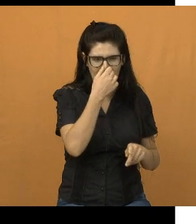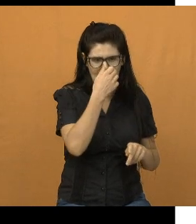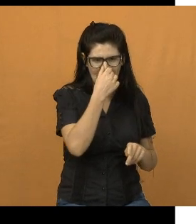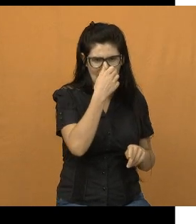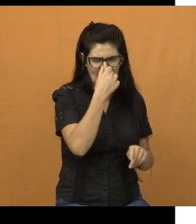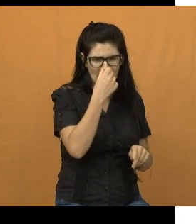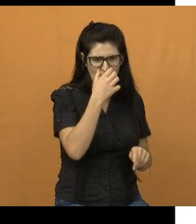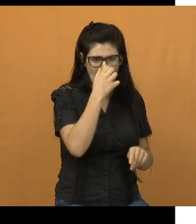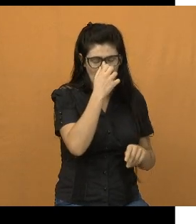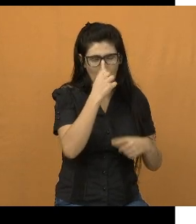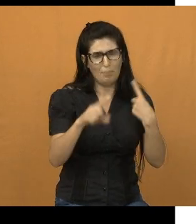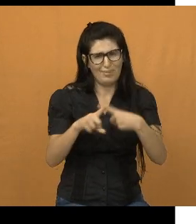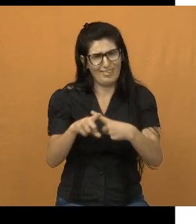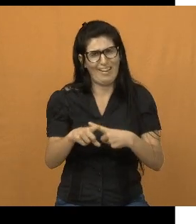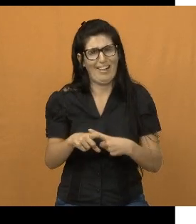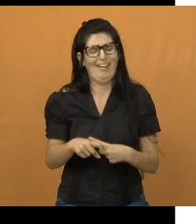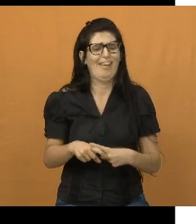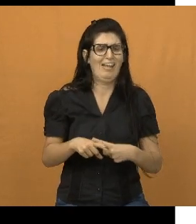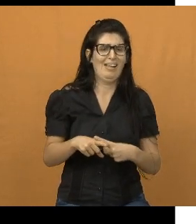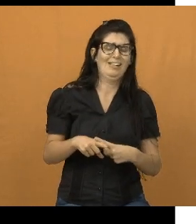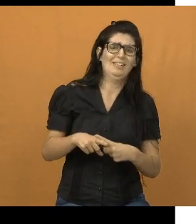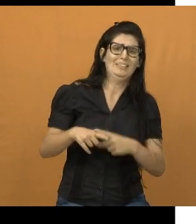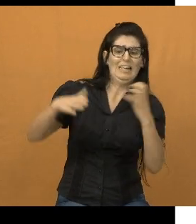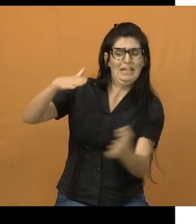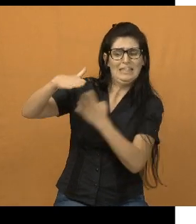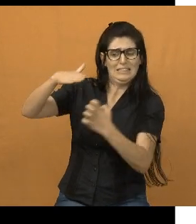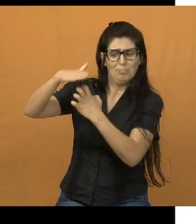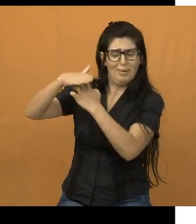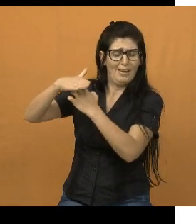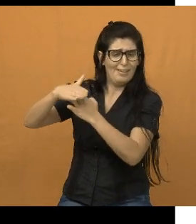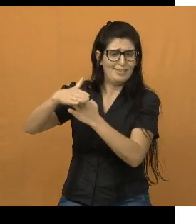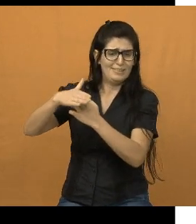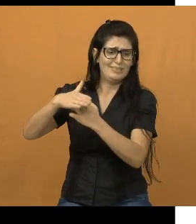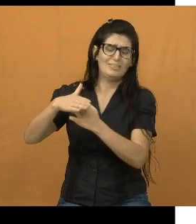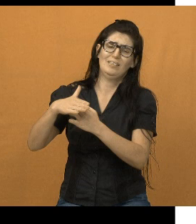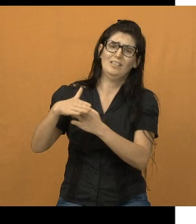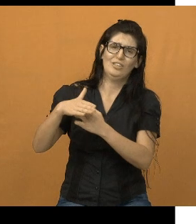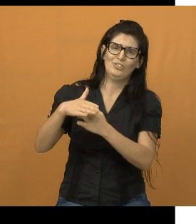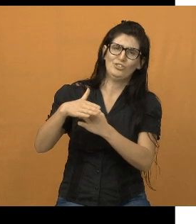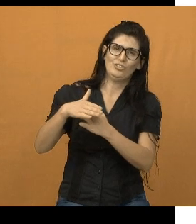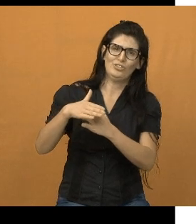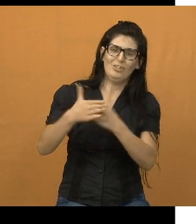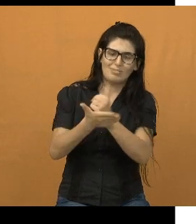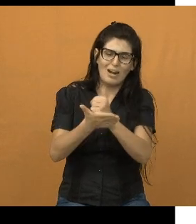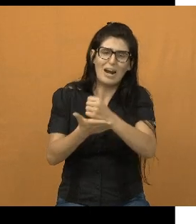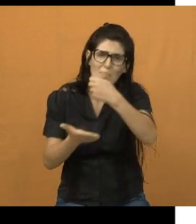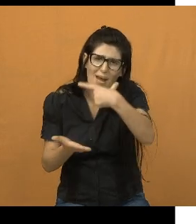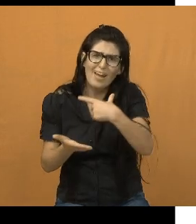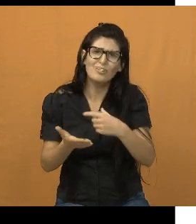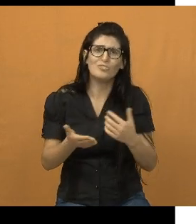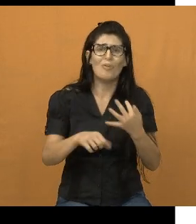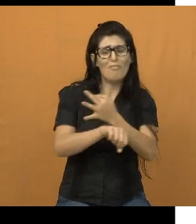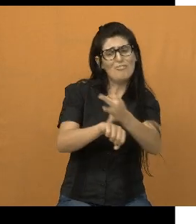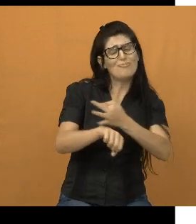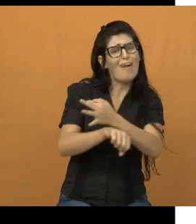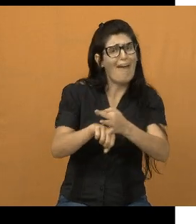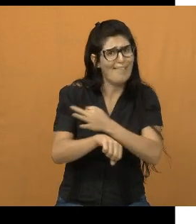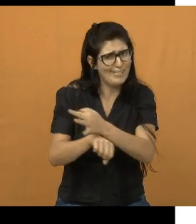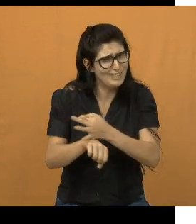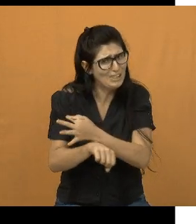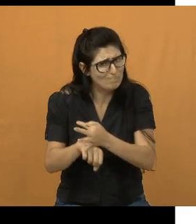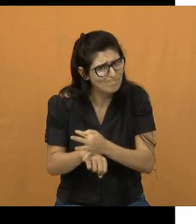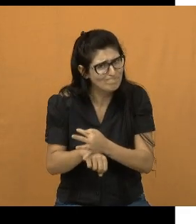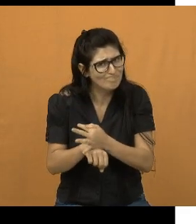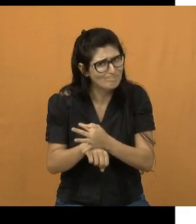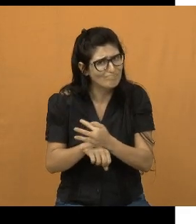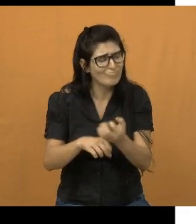indústria de medicamentos em novembro, dezembro, janeiro. Isso dá um probleminha, mas a gente já conseguiu